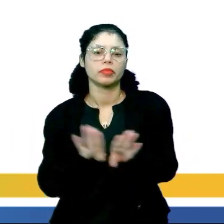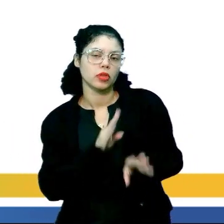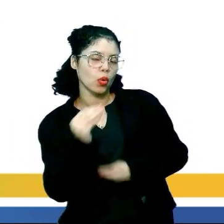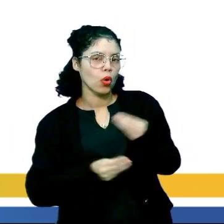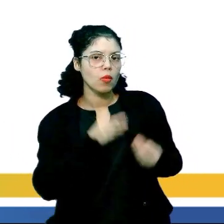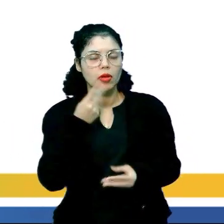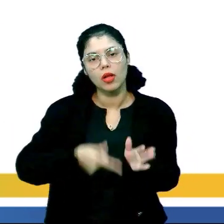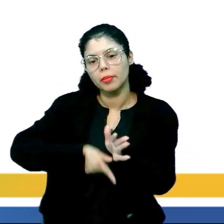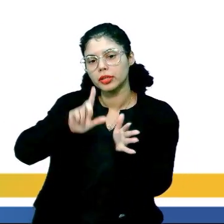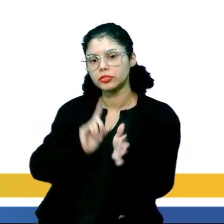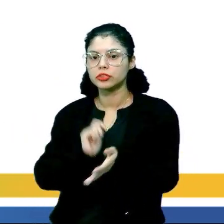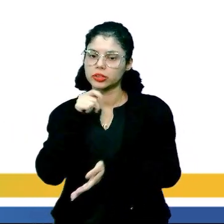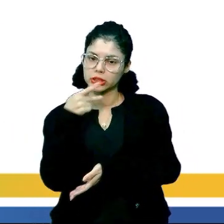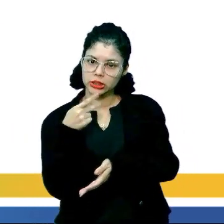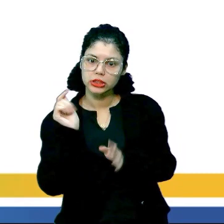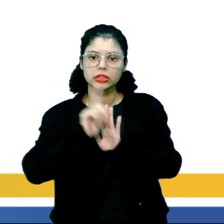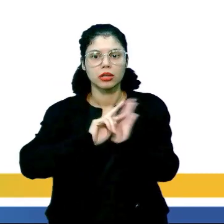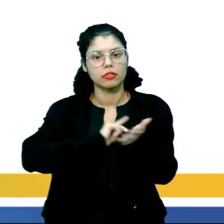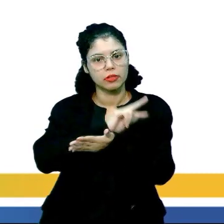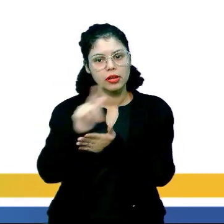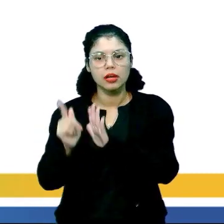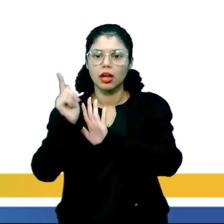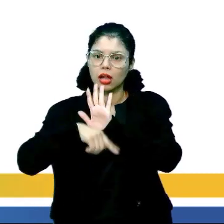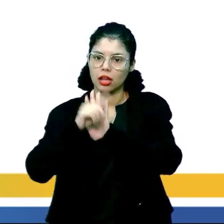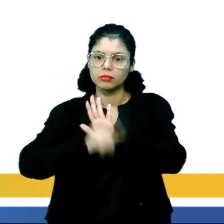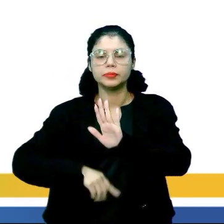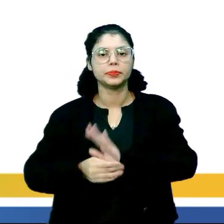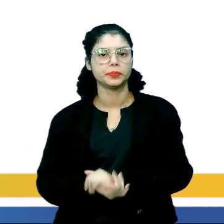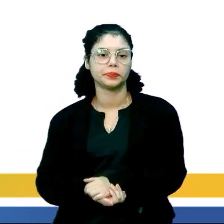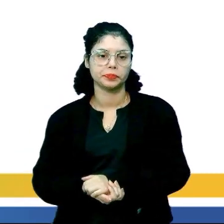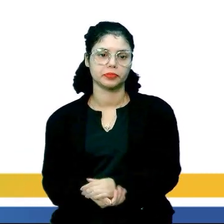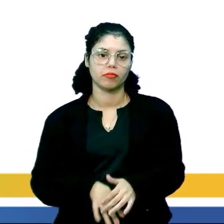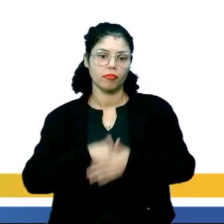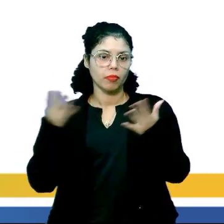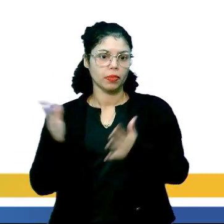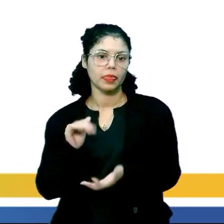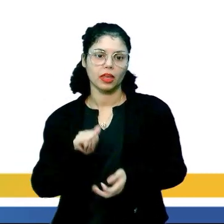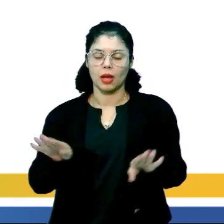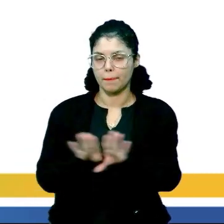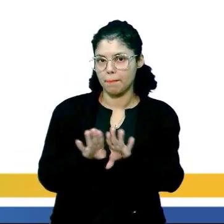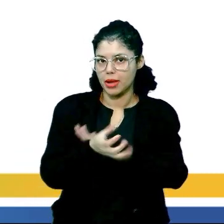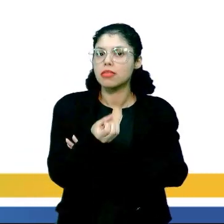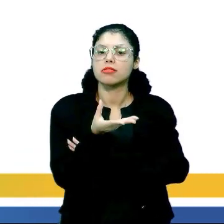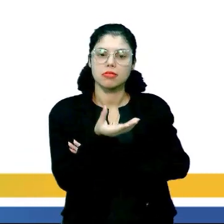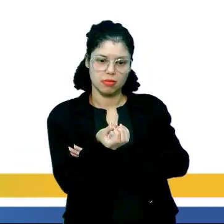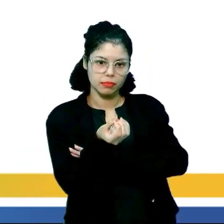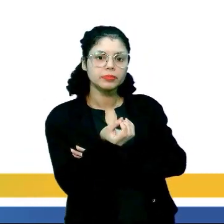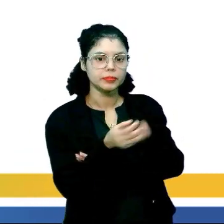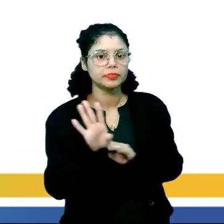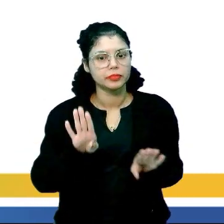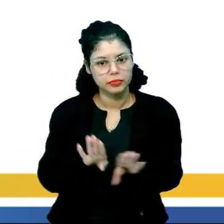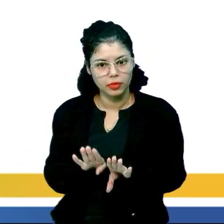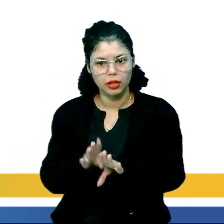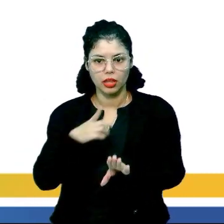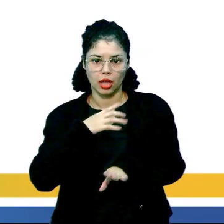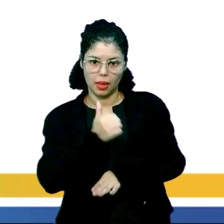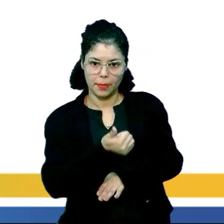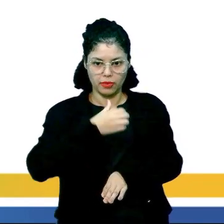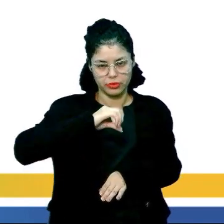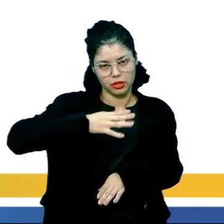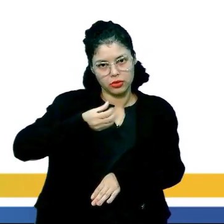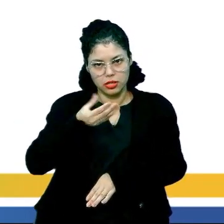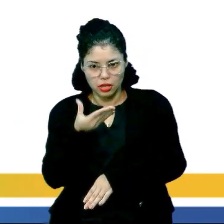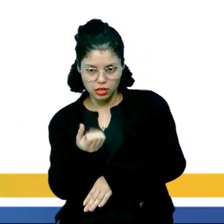gente já falou anteriormente, diversas categorias. A rebeldia dos anos 60 terá o seu ápice em